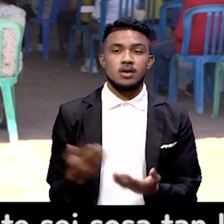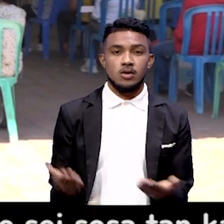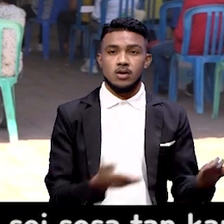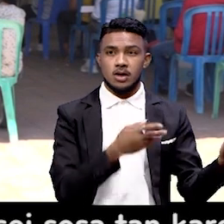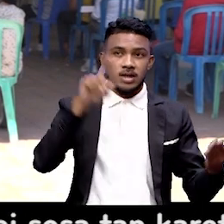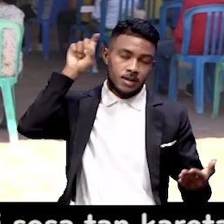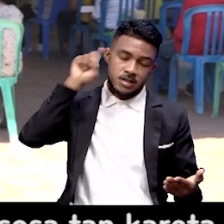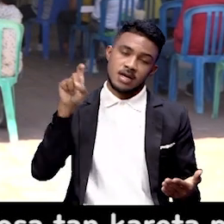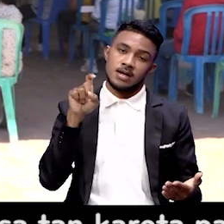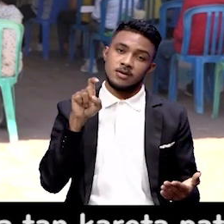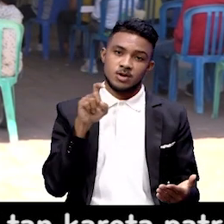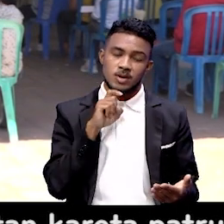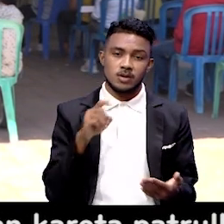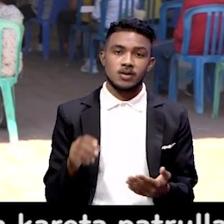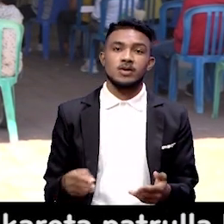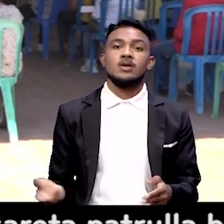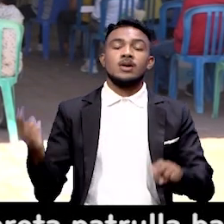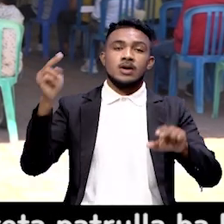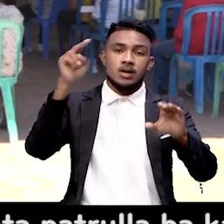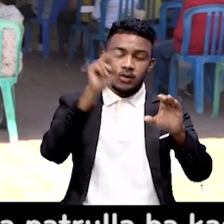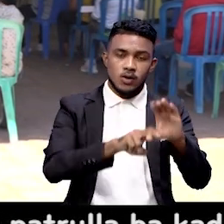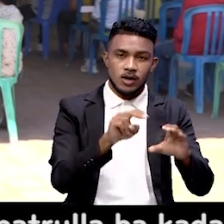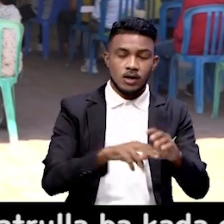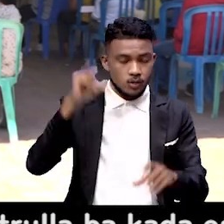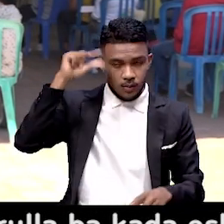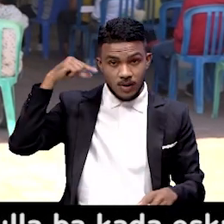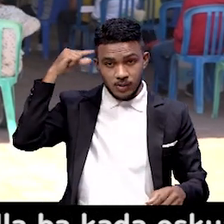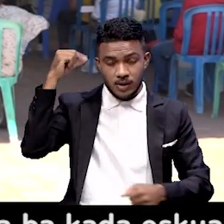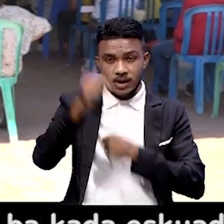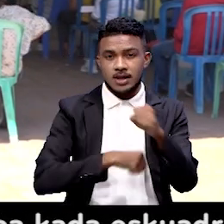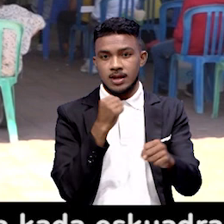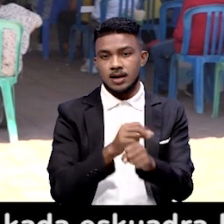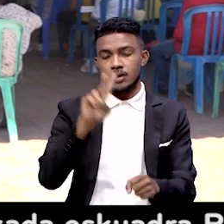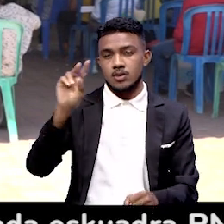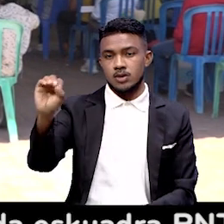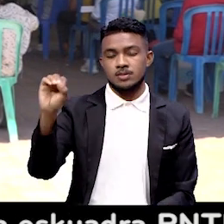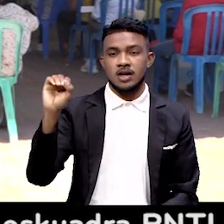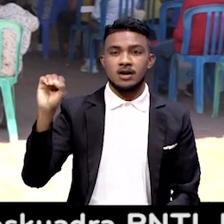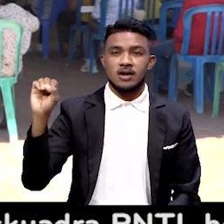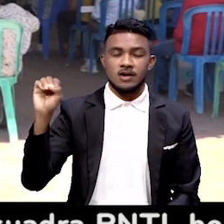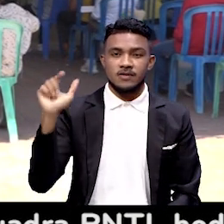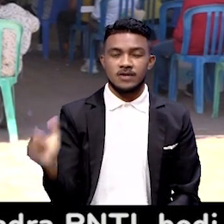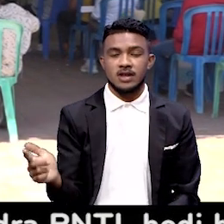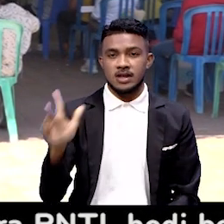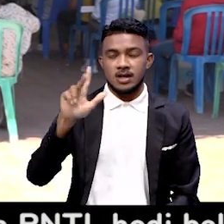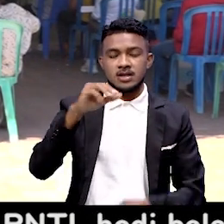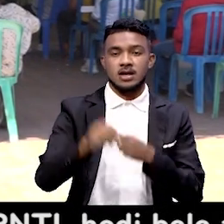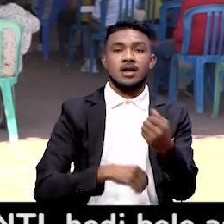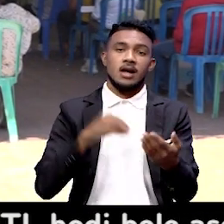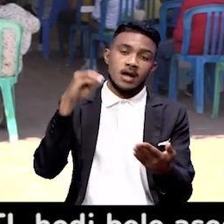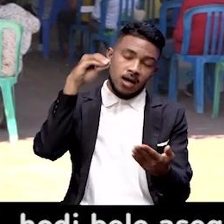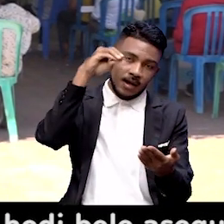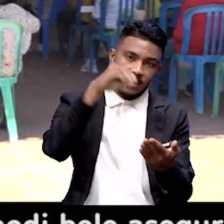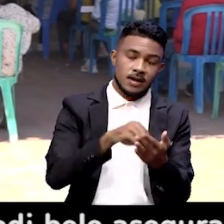Gusmão batur ia governo ia periodo tinan 2023 até 2028. Ida nemak